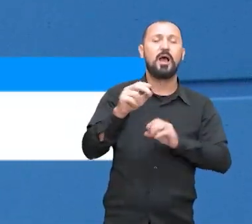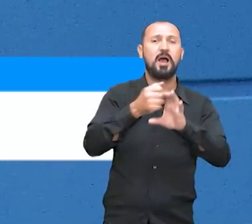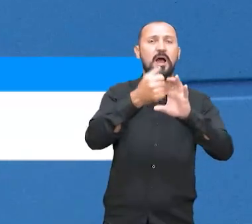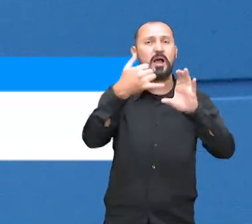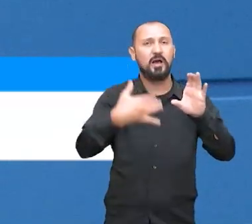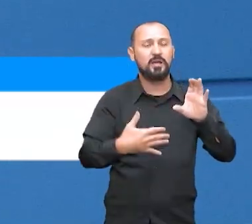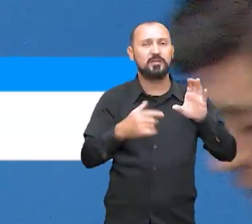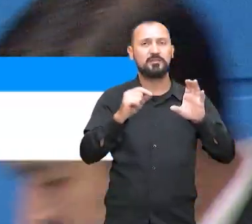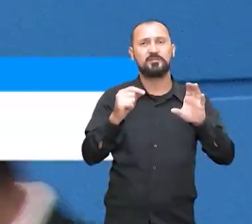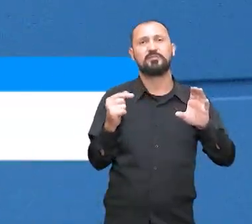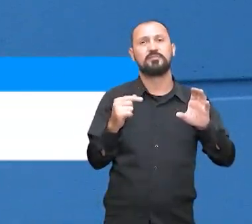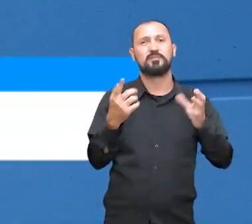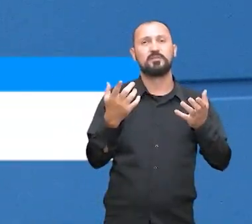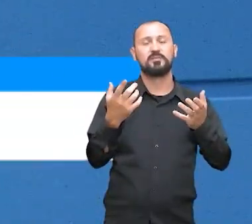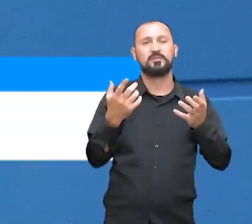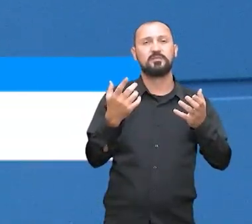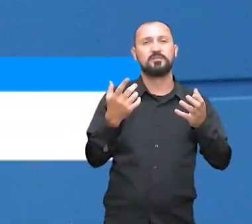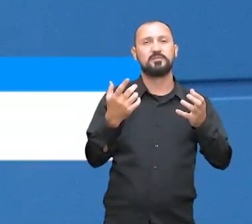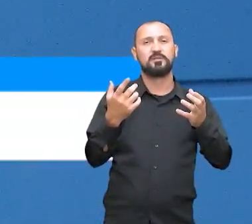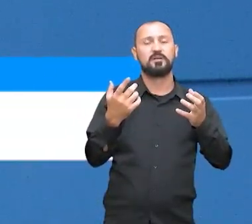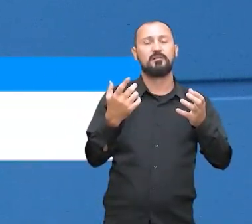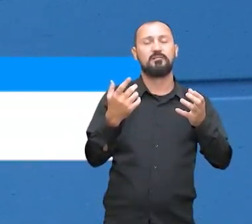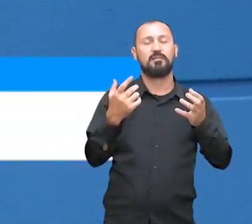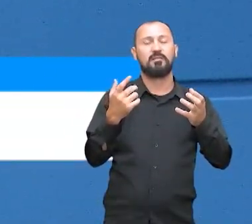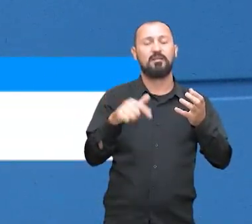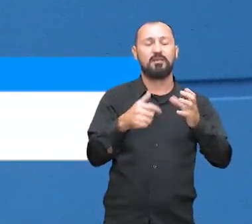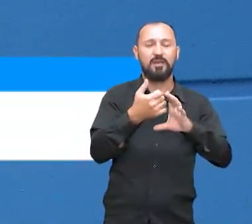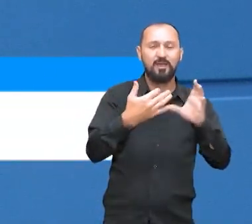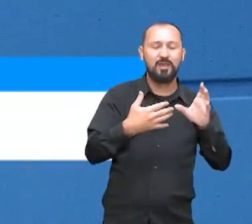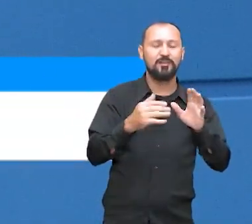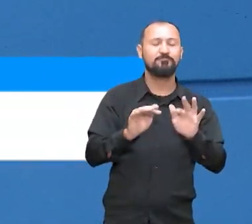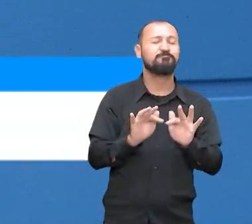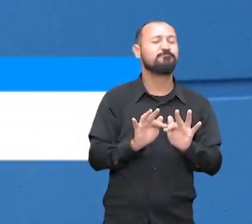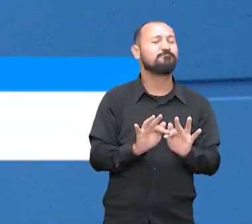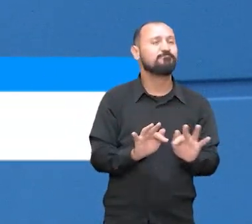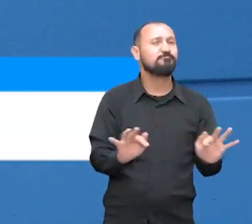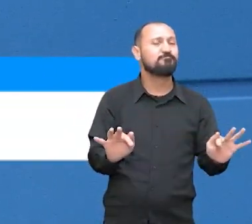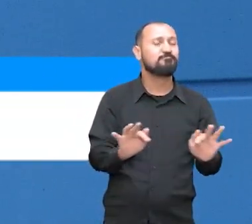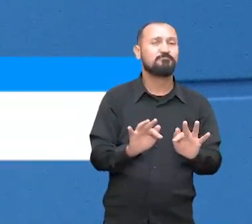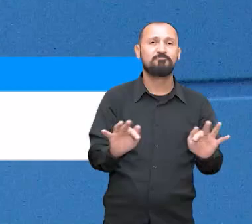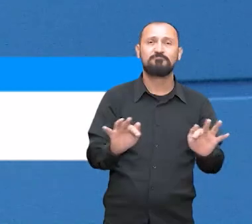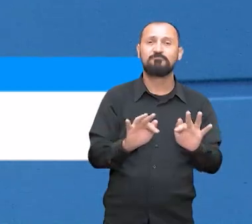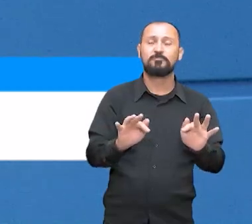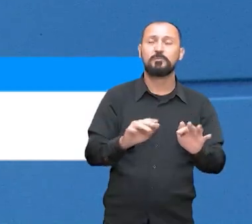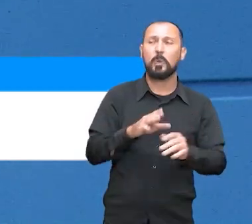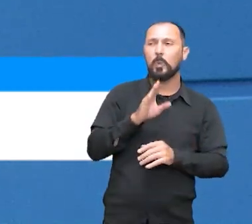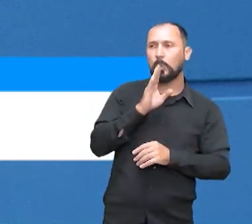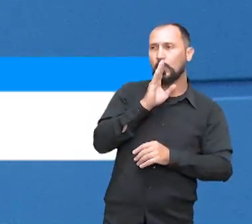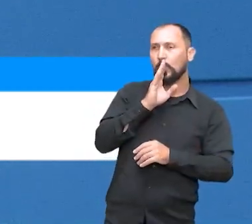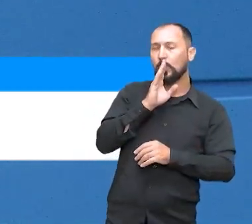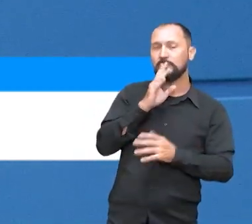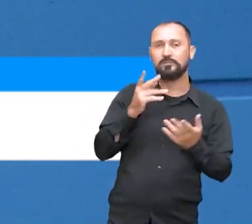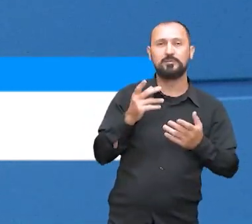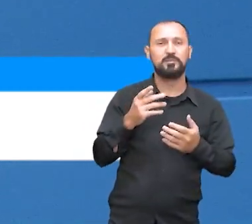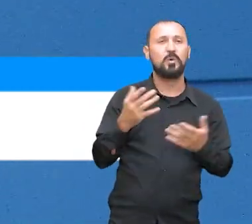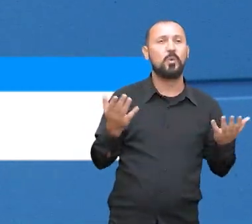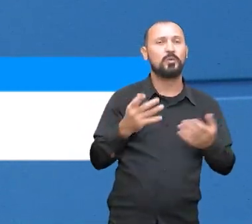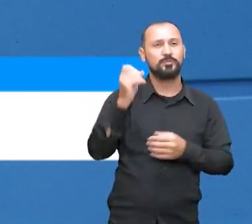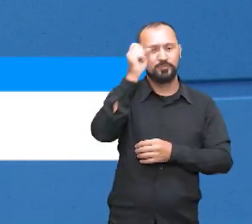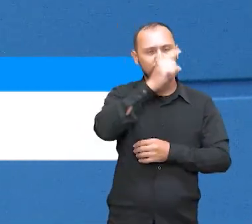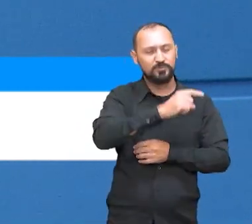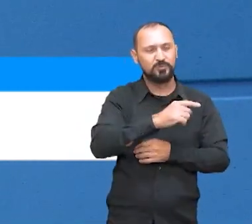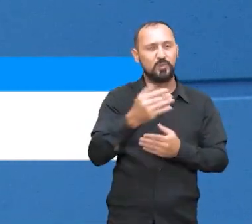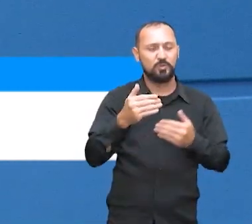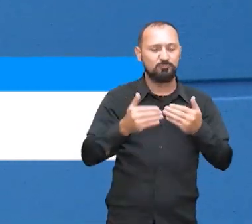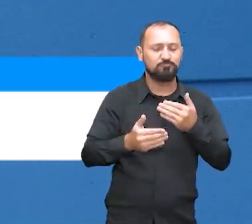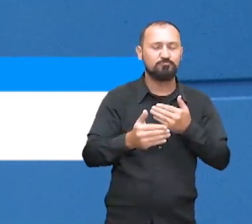a característica principal, ou as características, é a humildade e a discrição, coisa infelizmente tão